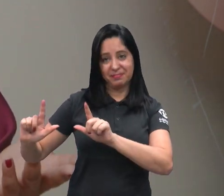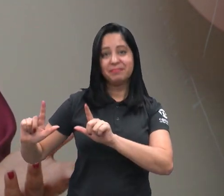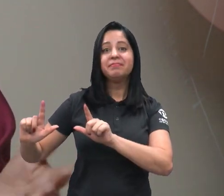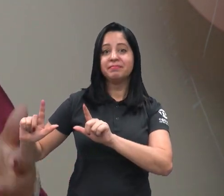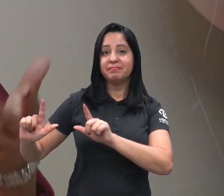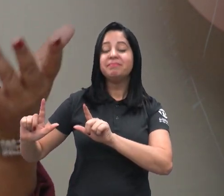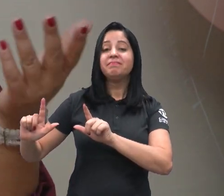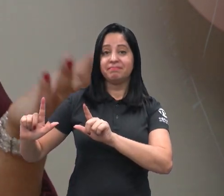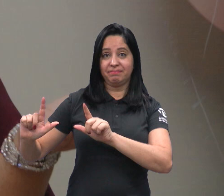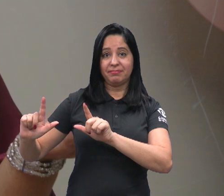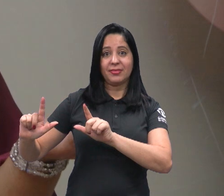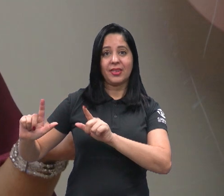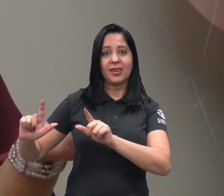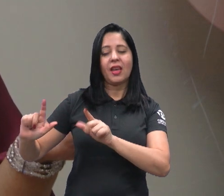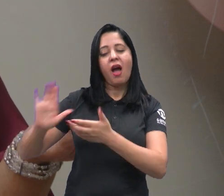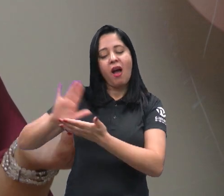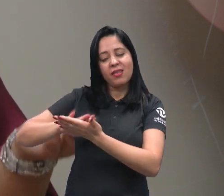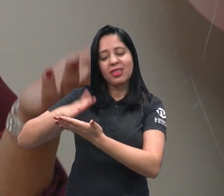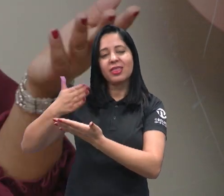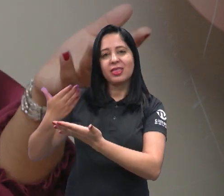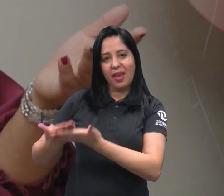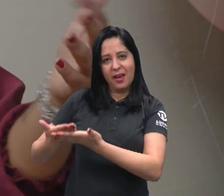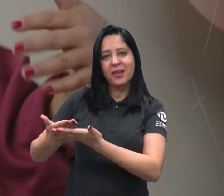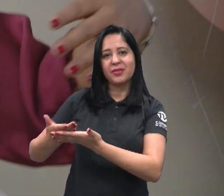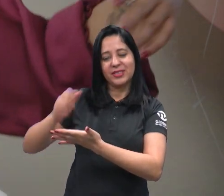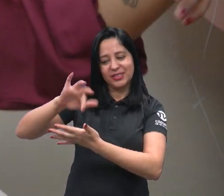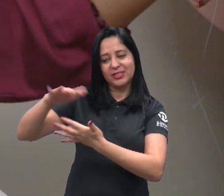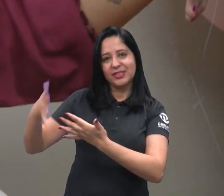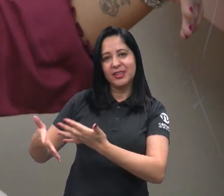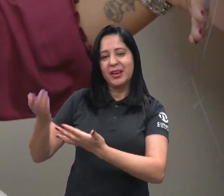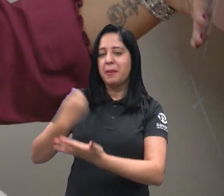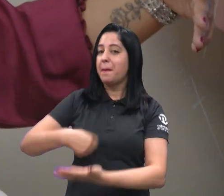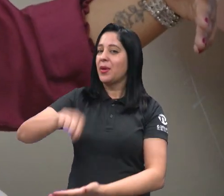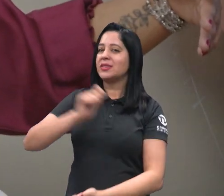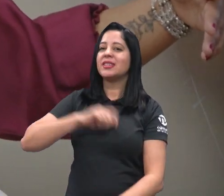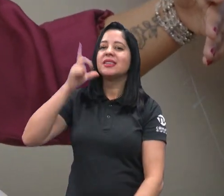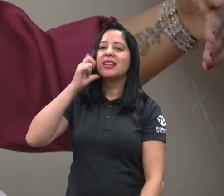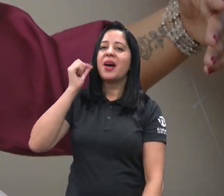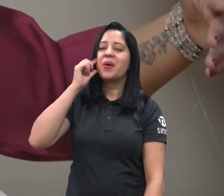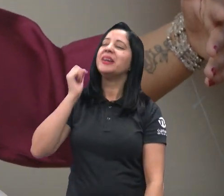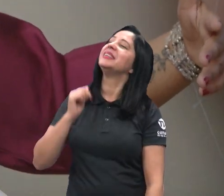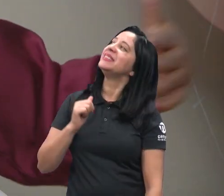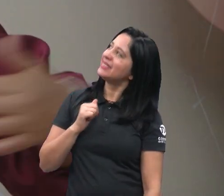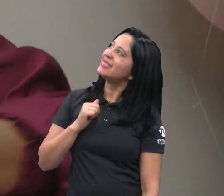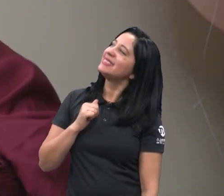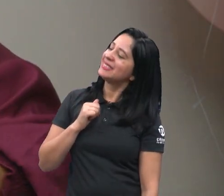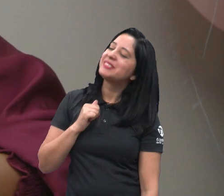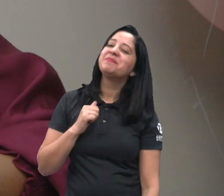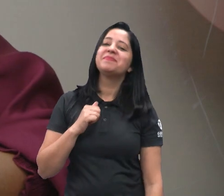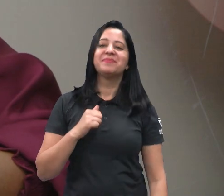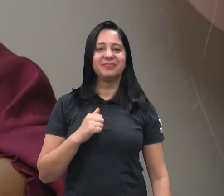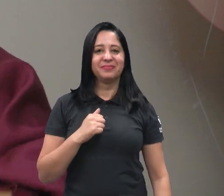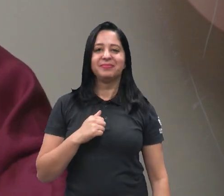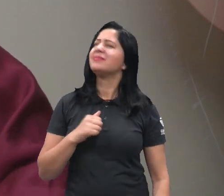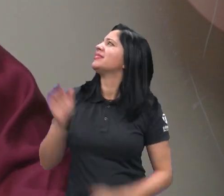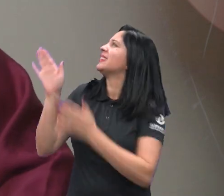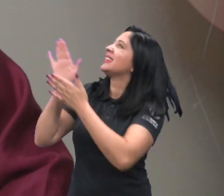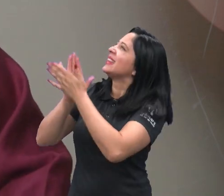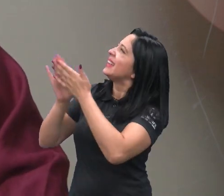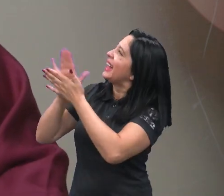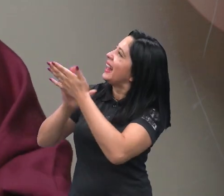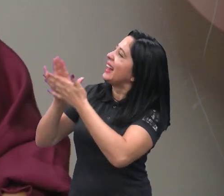Você de hoje, eu conto com a tradução dela, que está sempre aqui, ó, do meu ladinho, Ana Furtado. Muito obrigada,